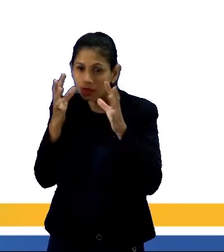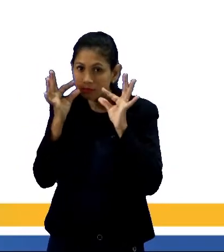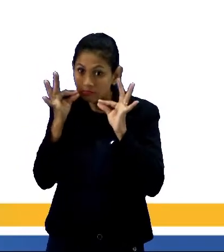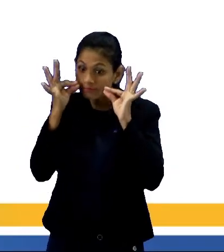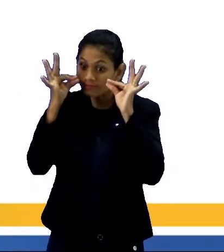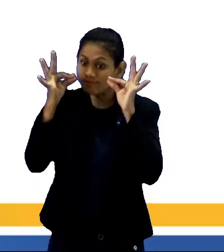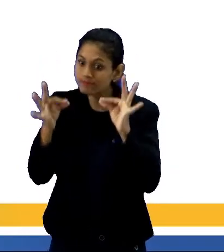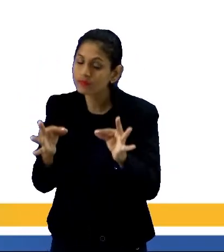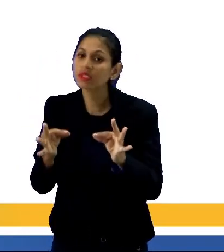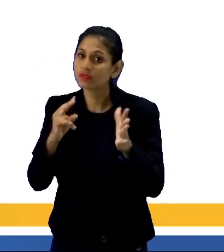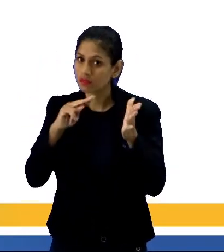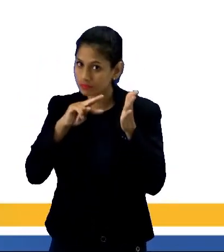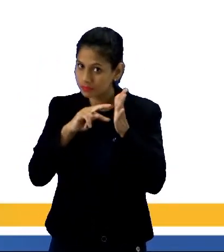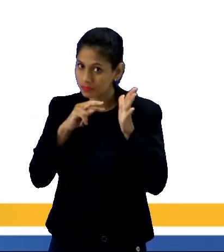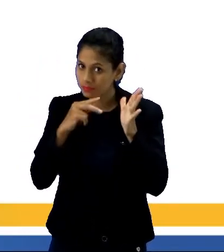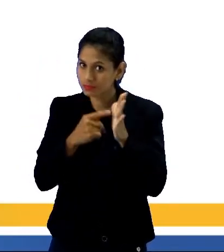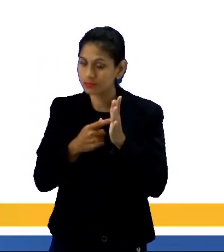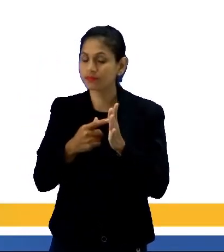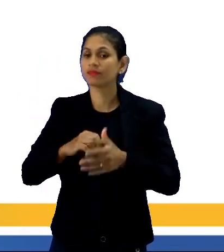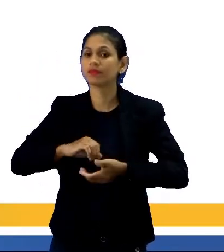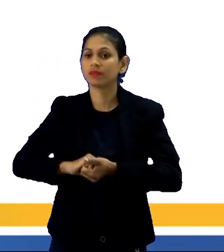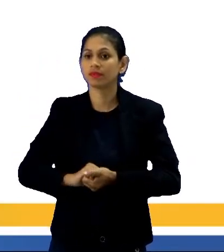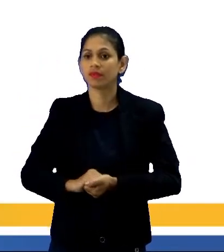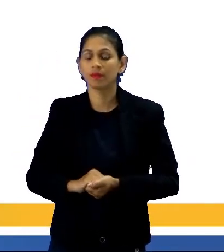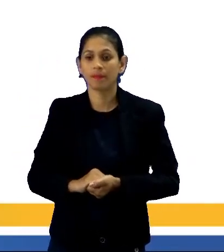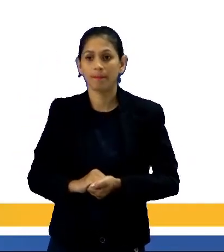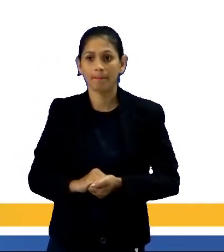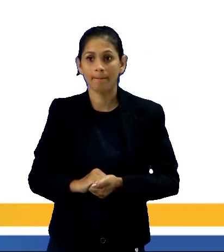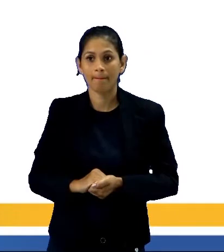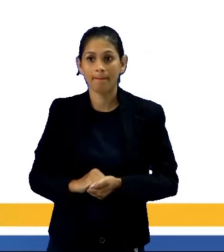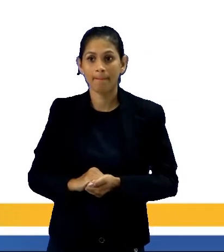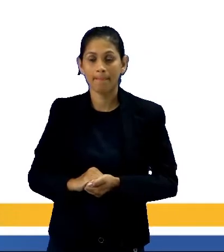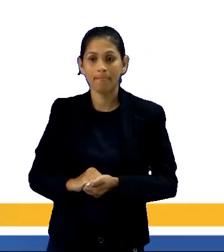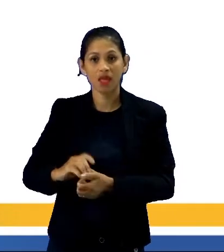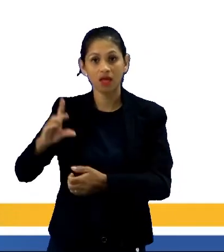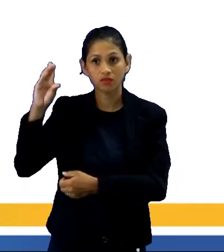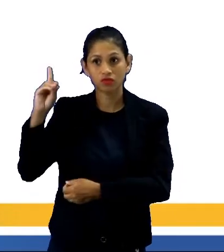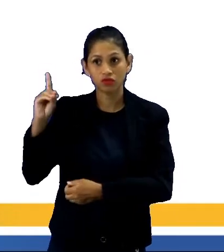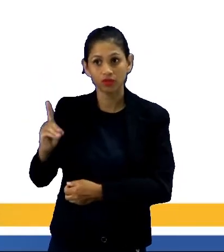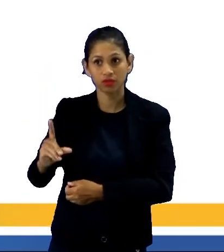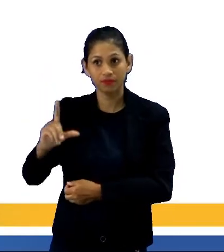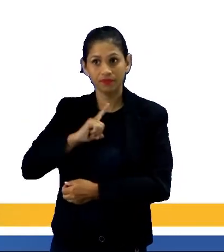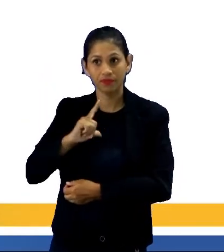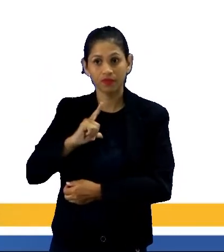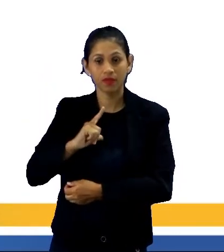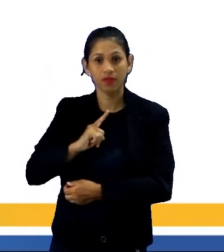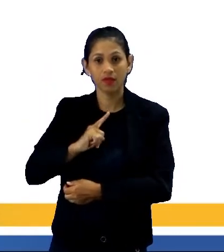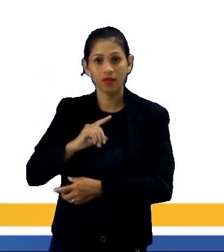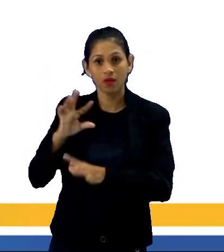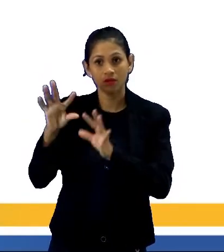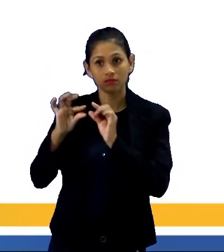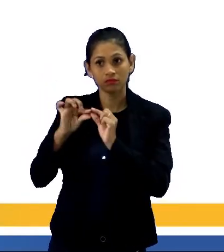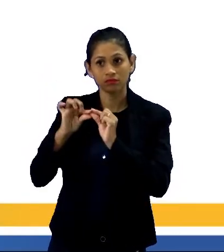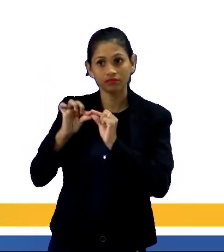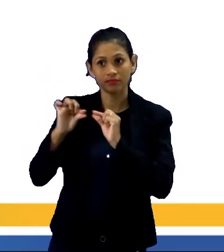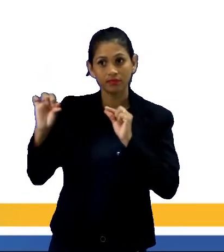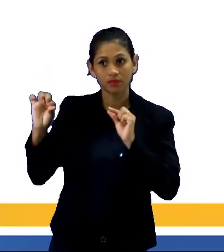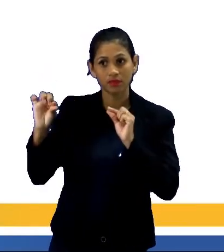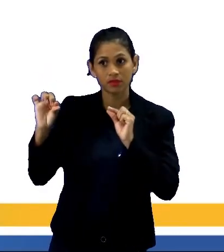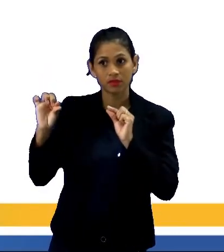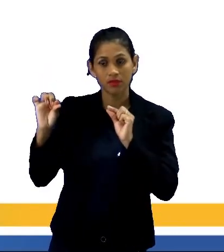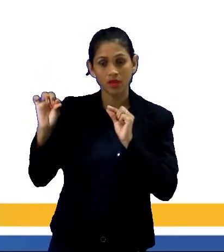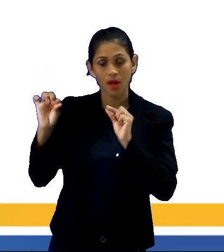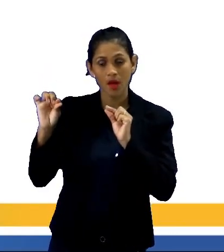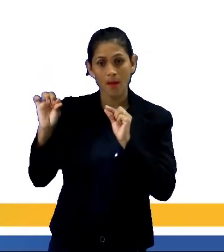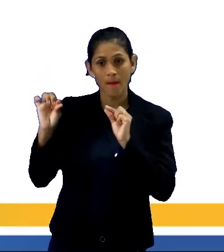chama bastante atenção. E ao lado direito, nós temos uma seta apontando para a marca Aurora. Como